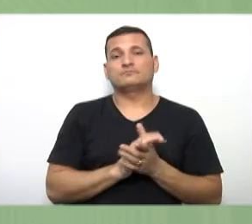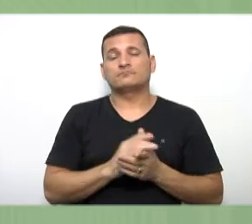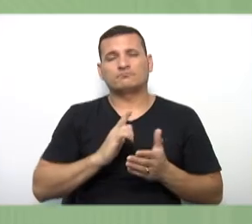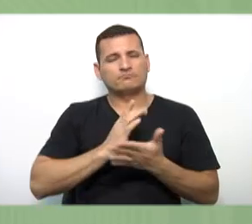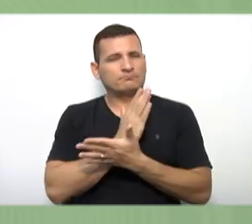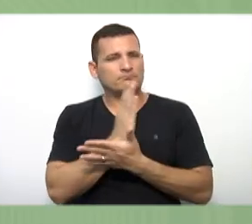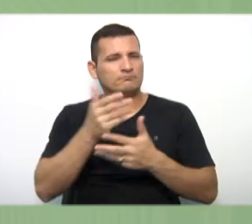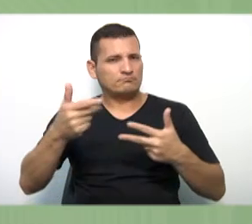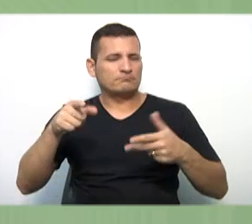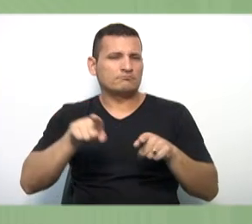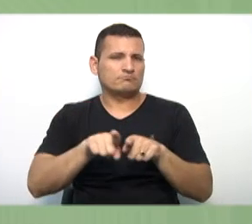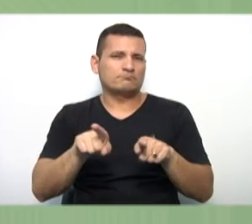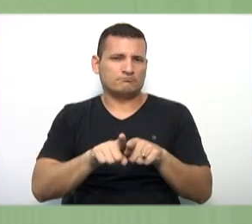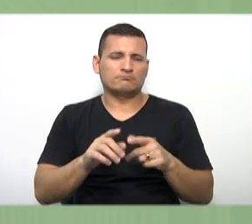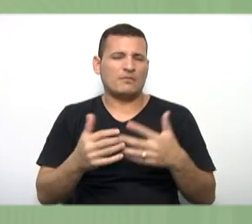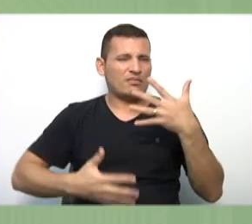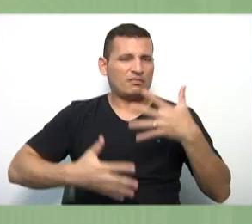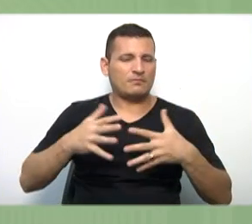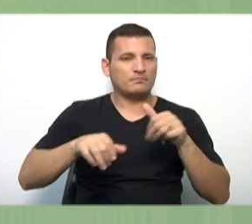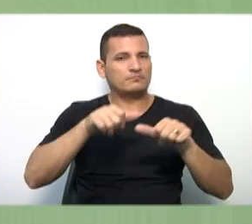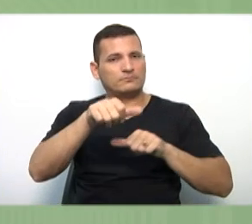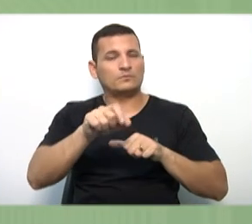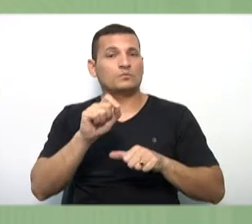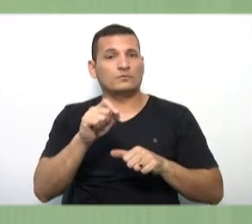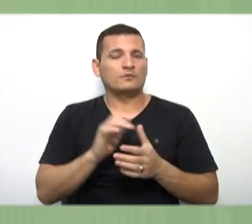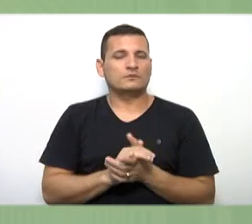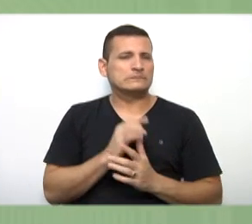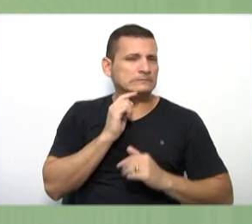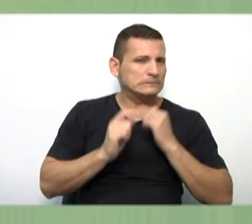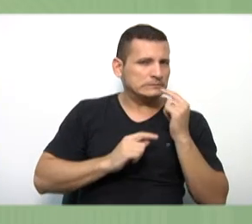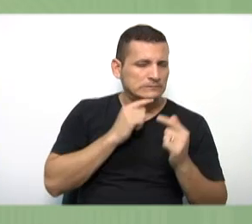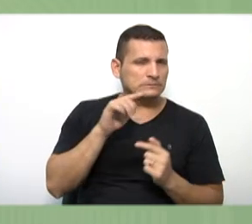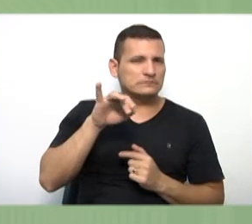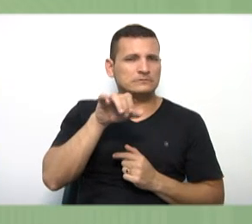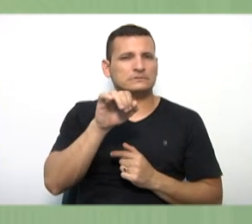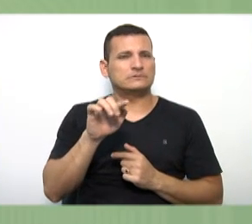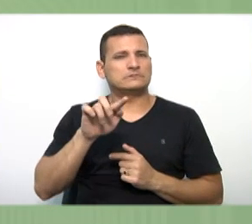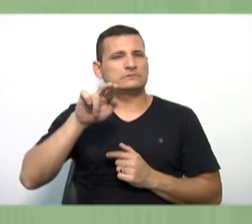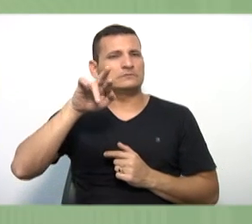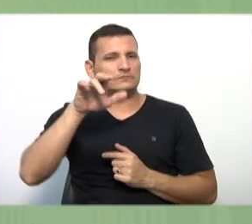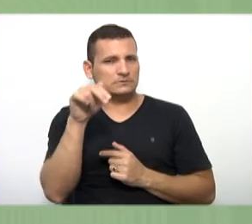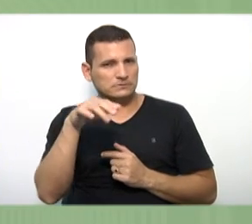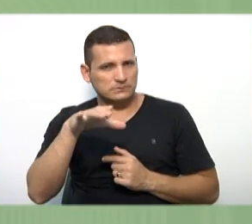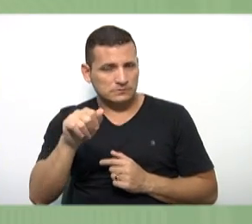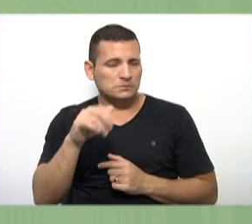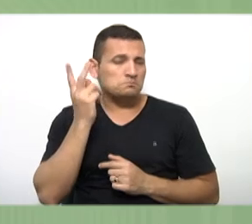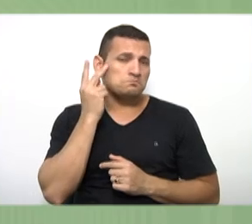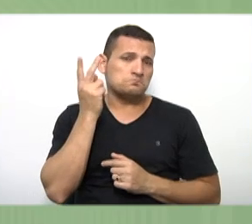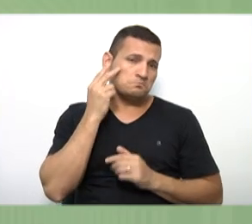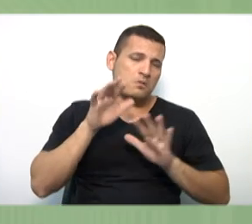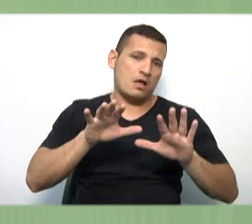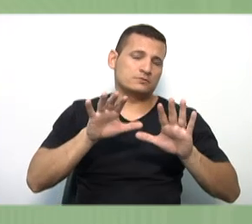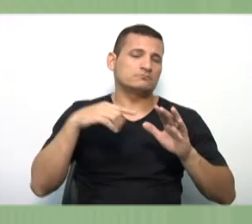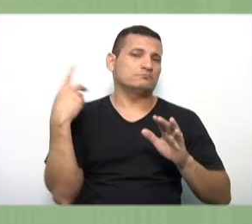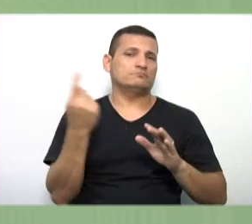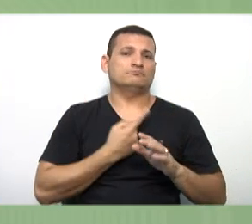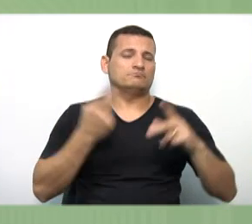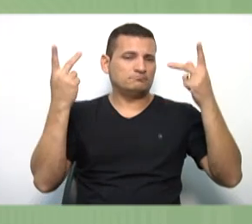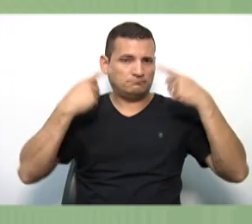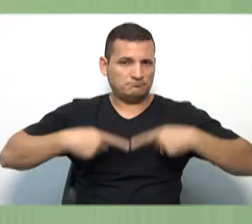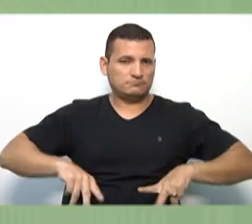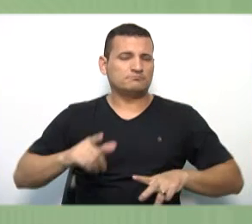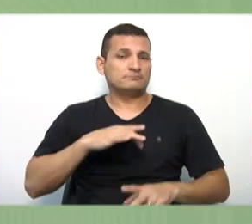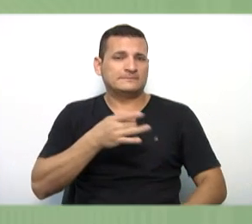mudança. Primeiro, a insegurança. Normalmente, nós seres humanos, nós